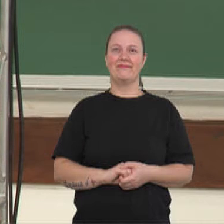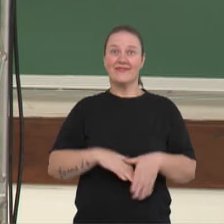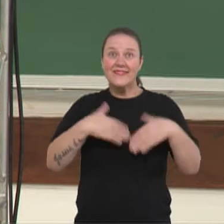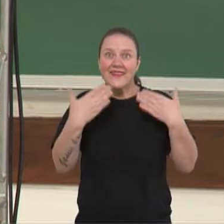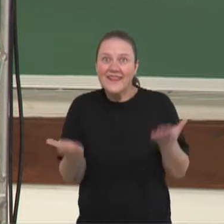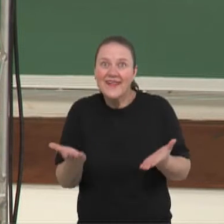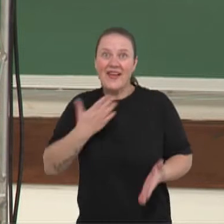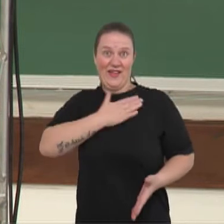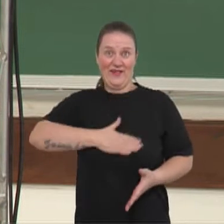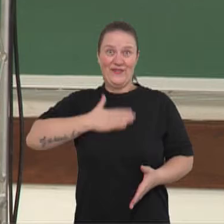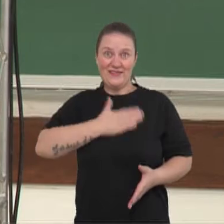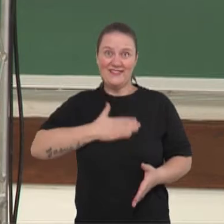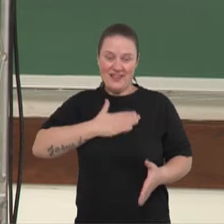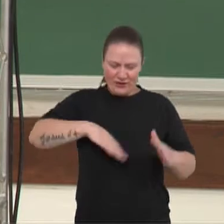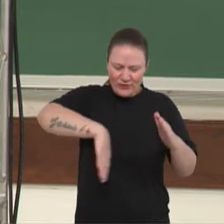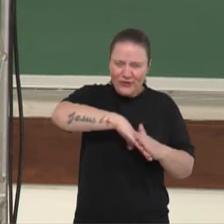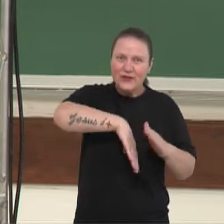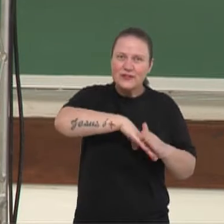Gostaram?